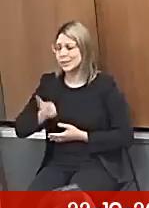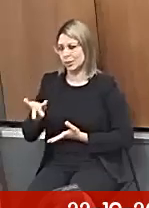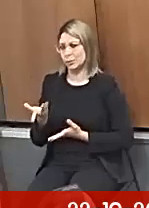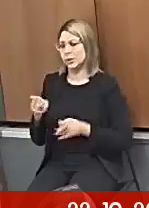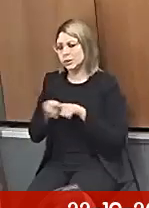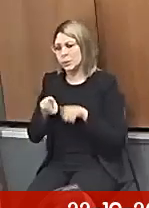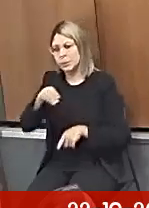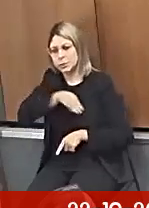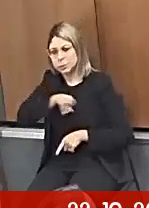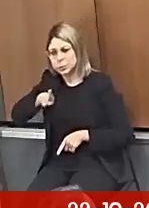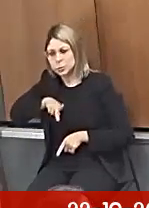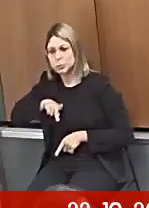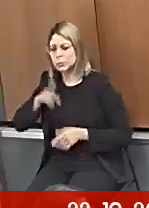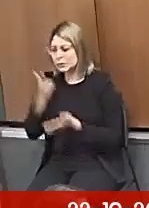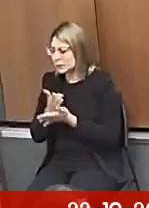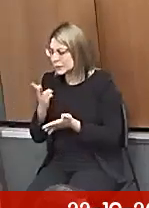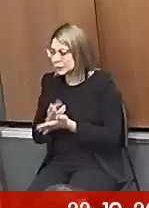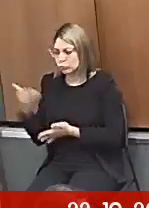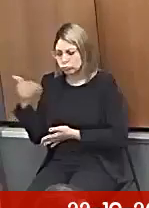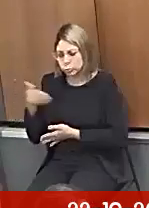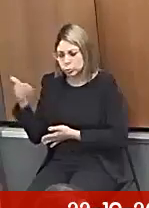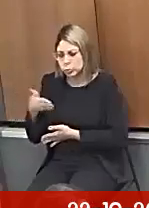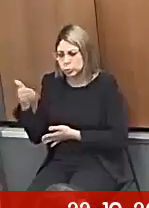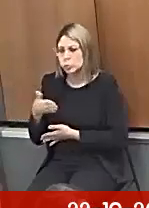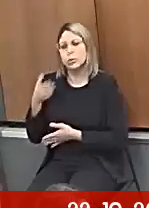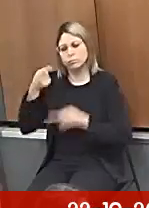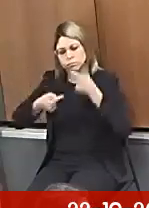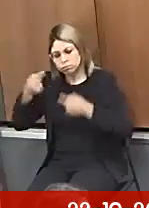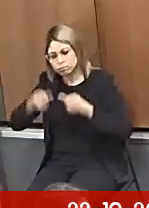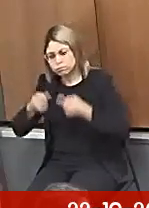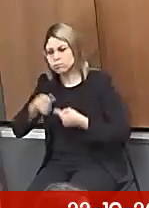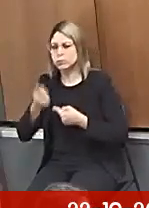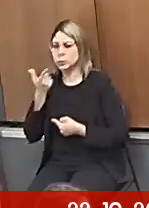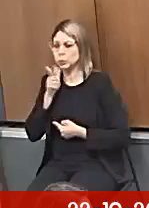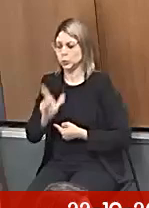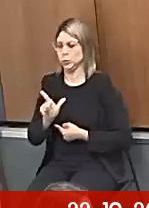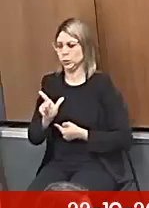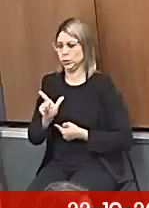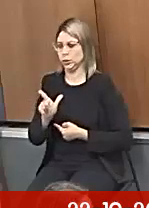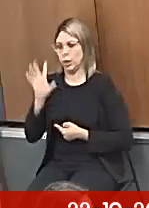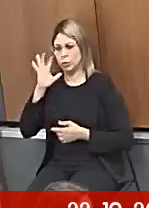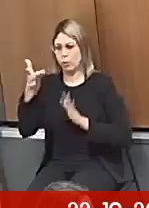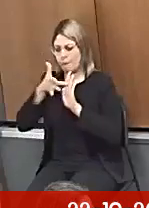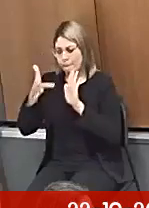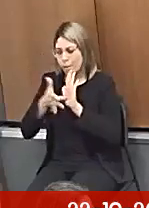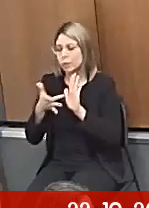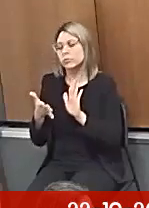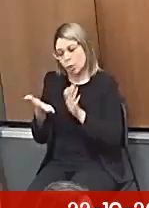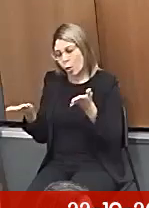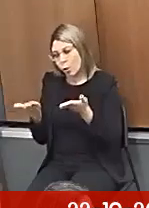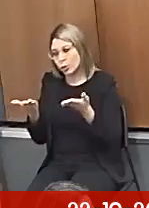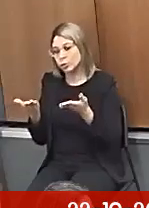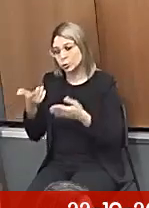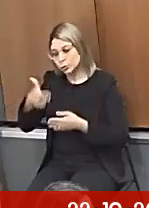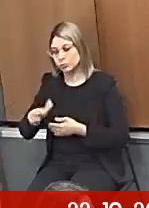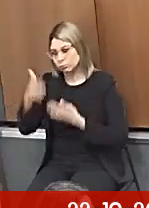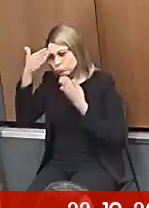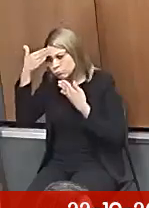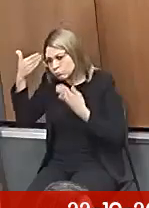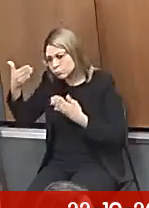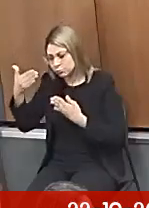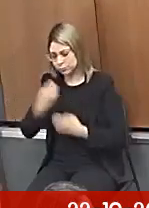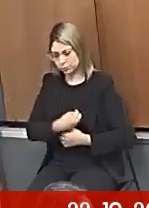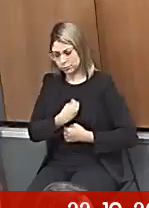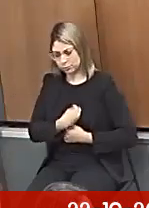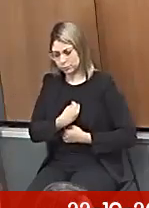aqui o Ministério Público, sempre presente nas discussões e nas pautas. Então, hoje, muito obrigado pela presença tão